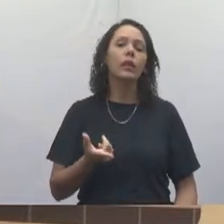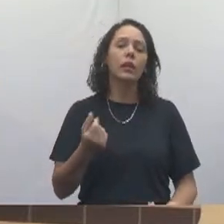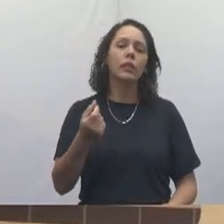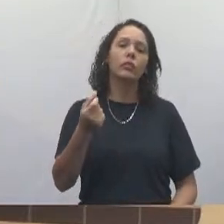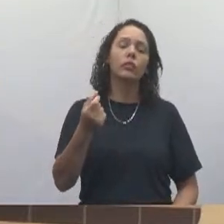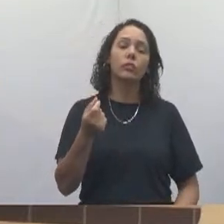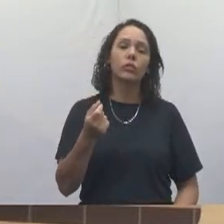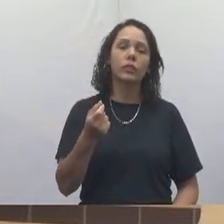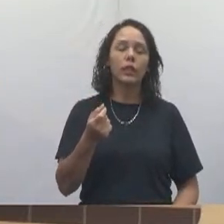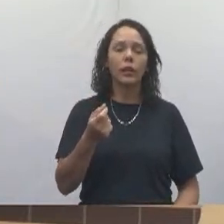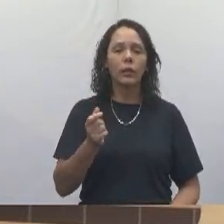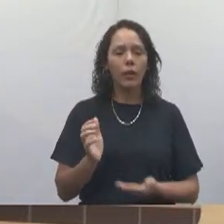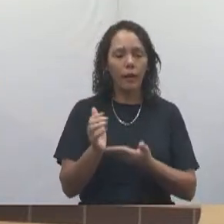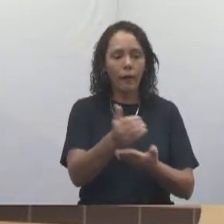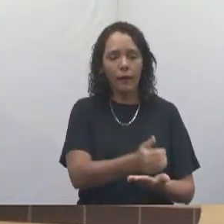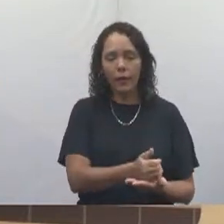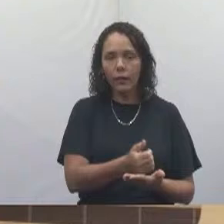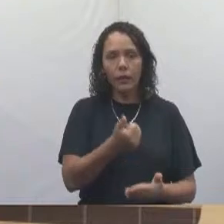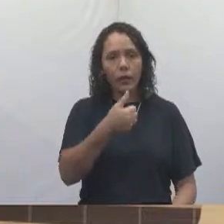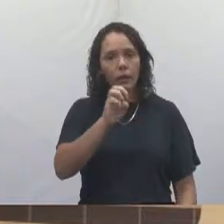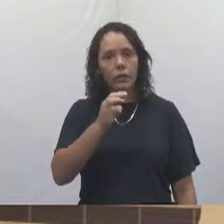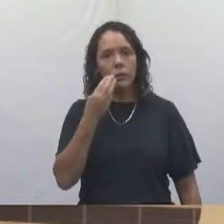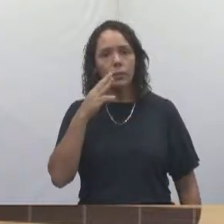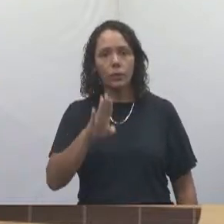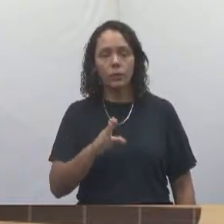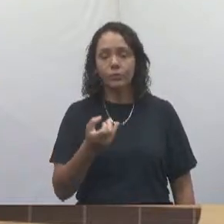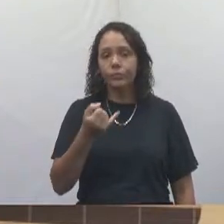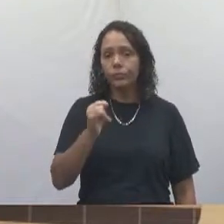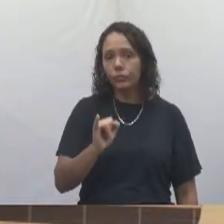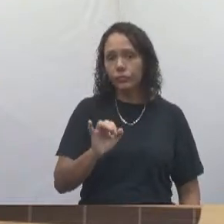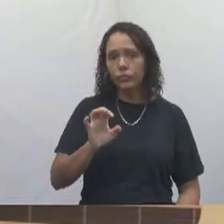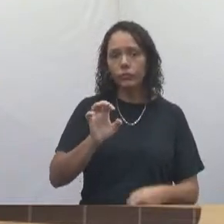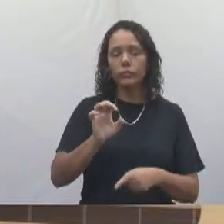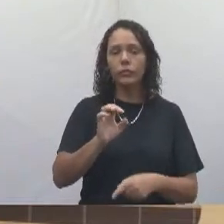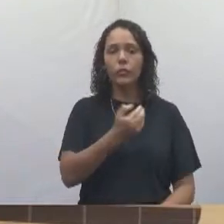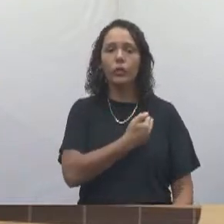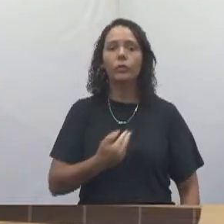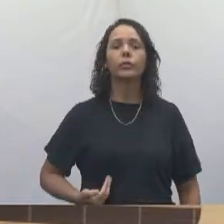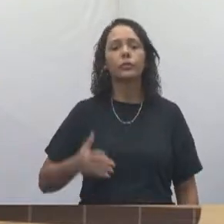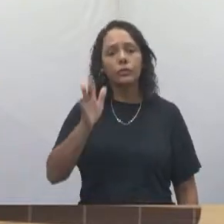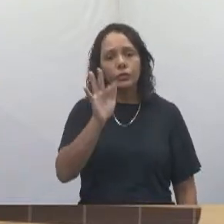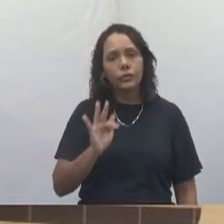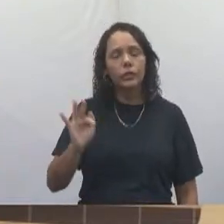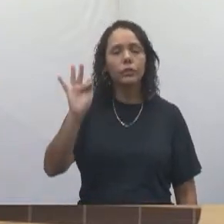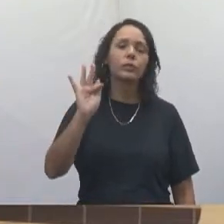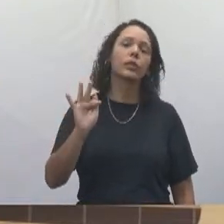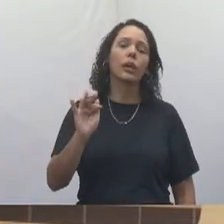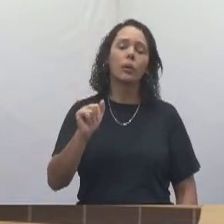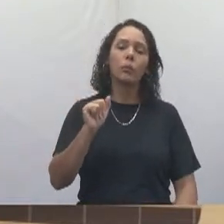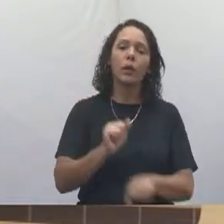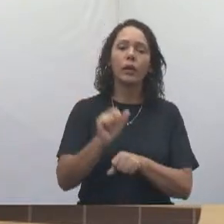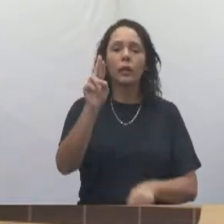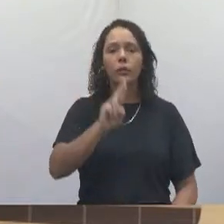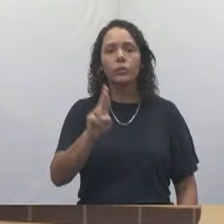se o governo federal resolver atualizar a tabela, e se o governo parar de usar recursos da saúde